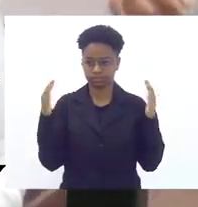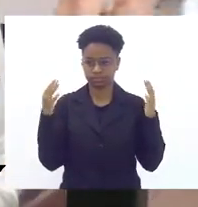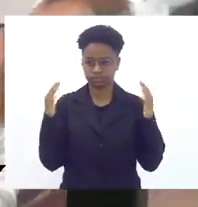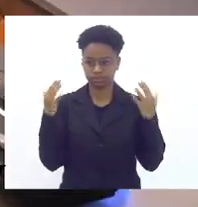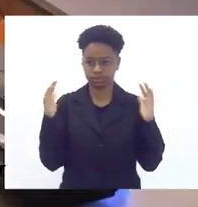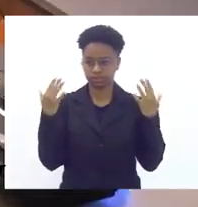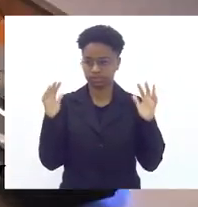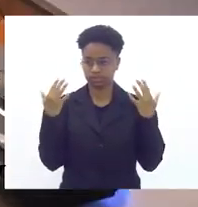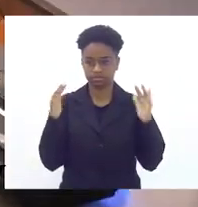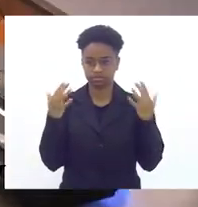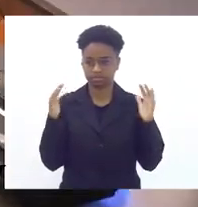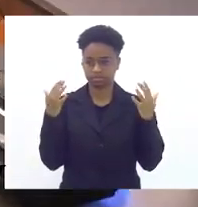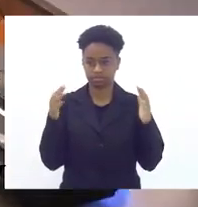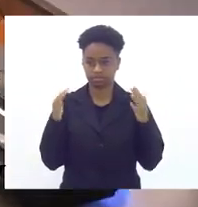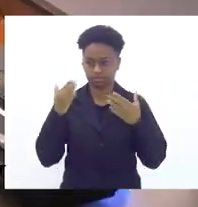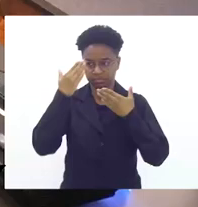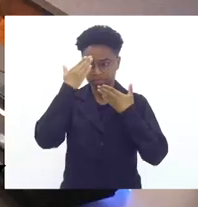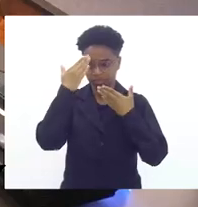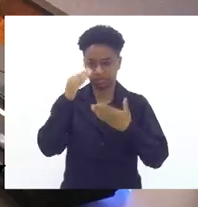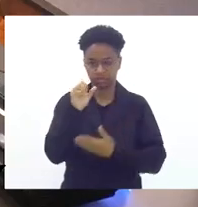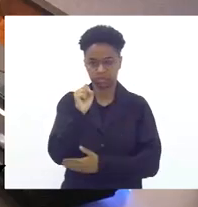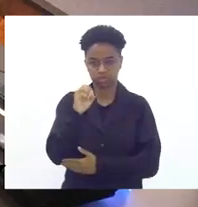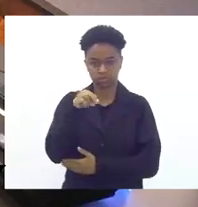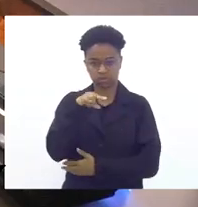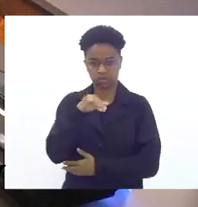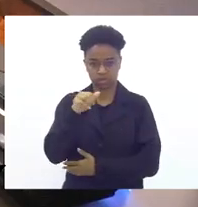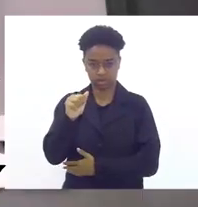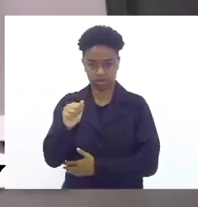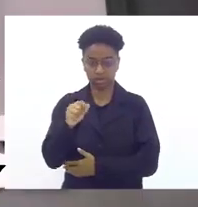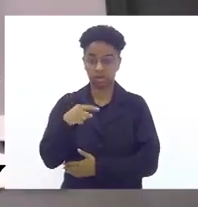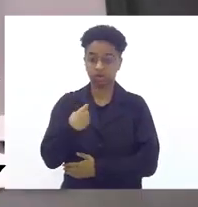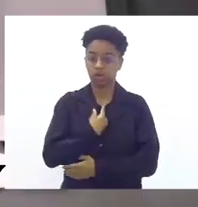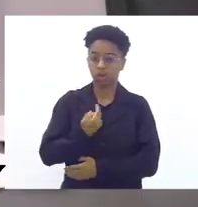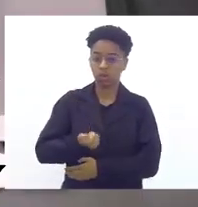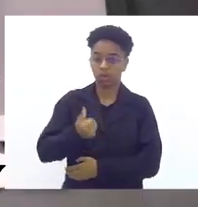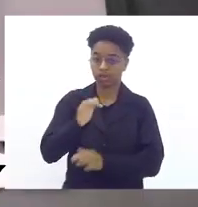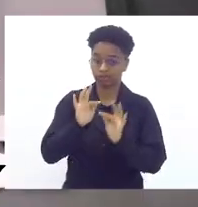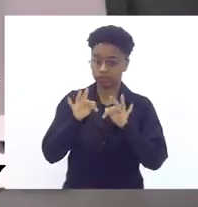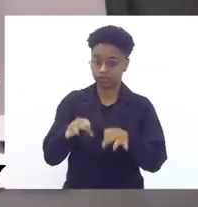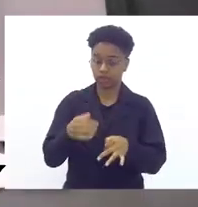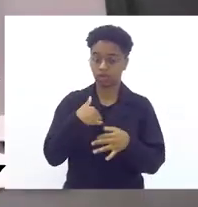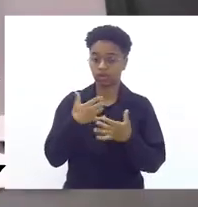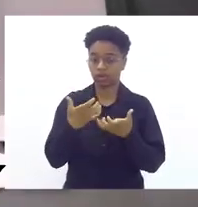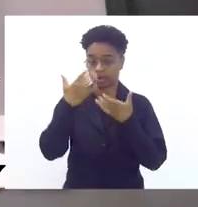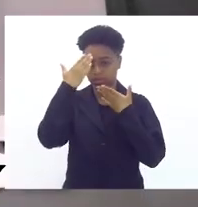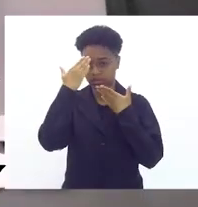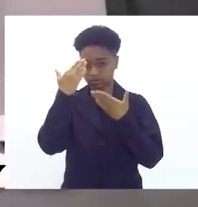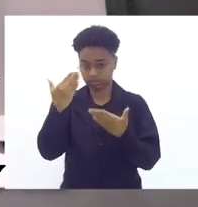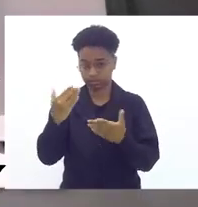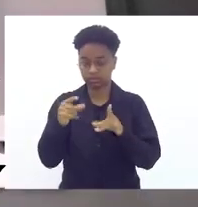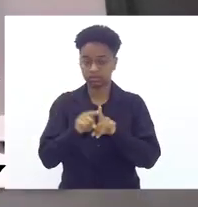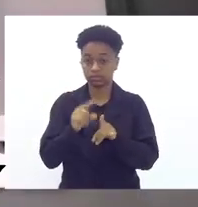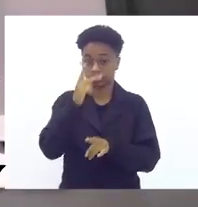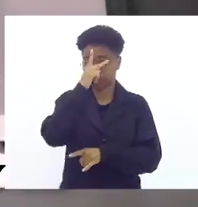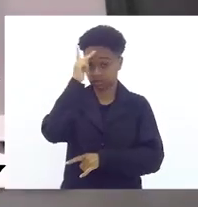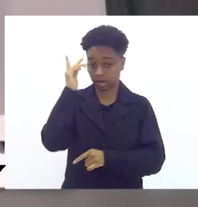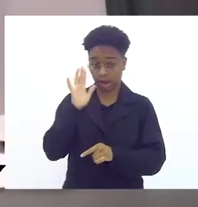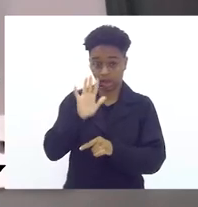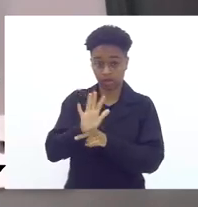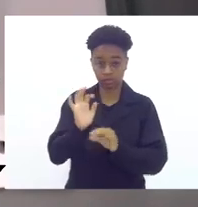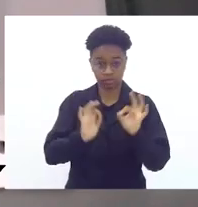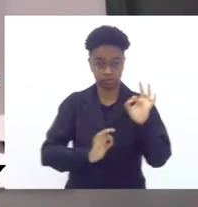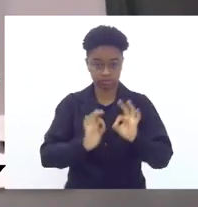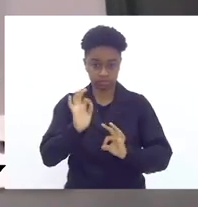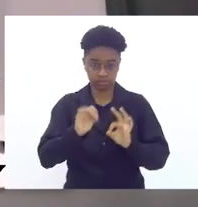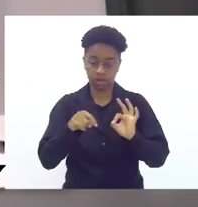Muito obrigado Doutora Sônia Ferreira Estamos chegando no final Queria fazer um agradecimento as pessoas que ajudaram a organizar